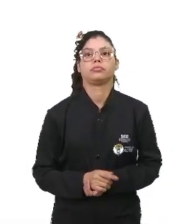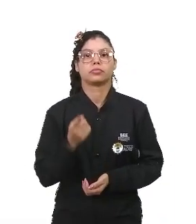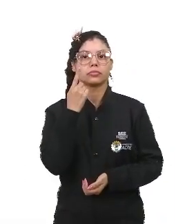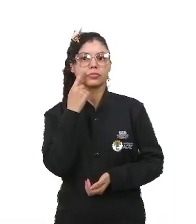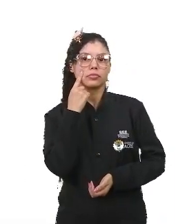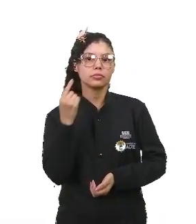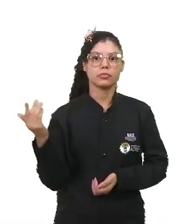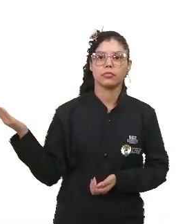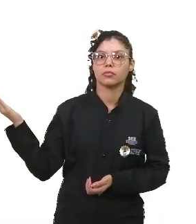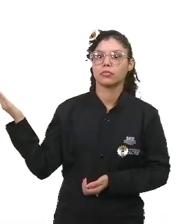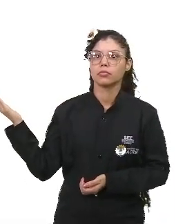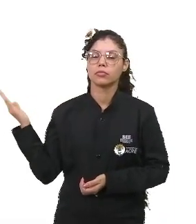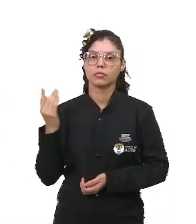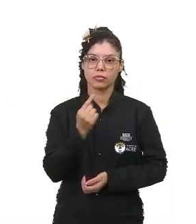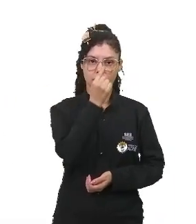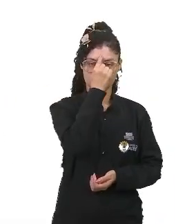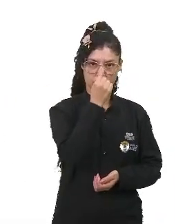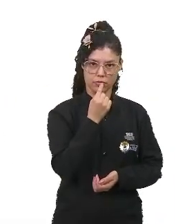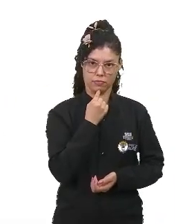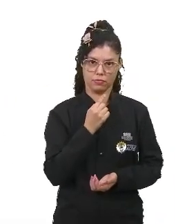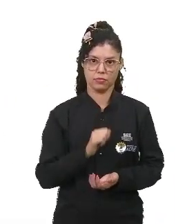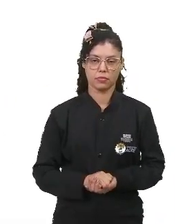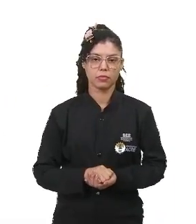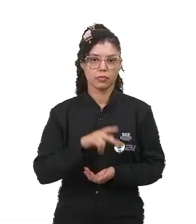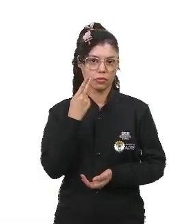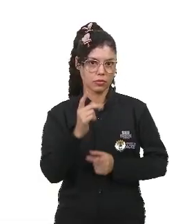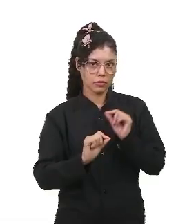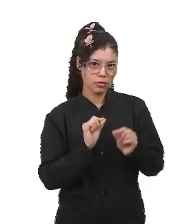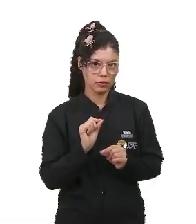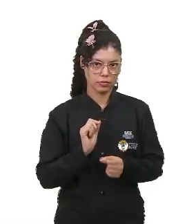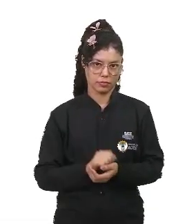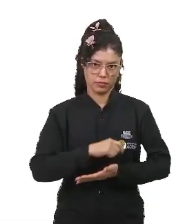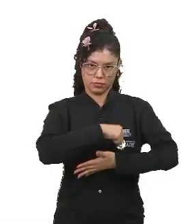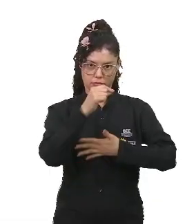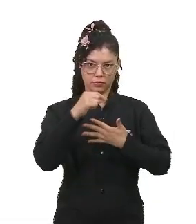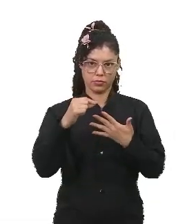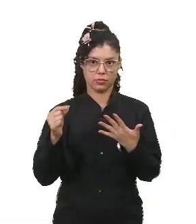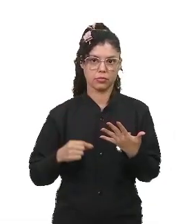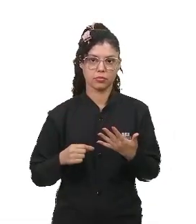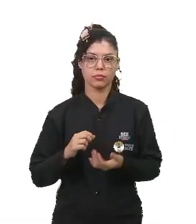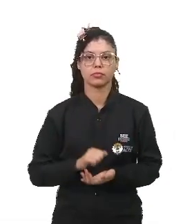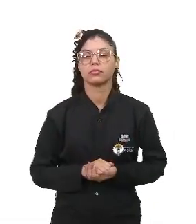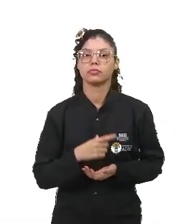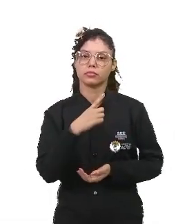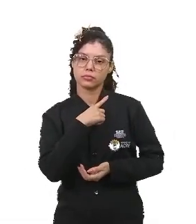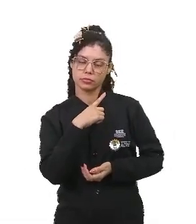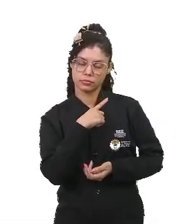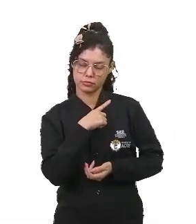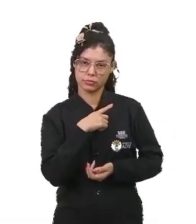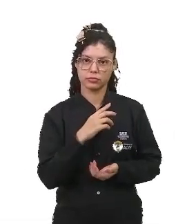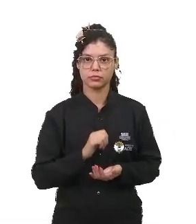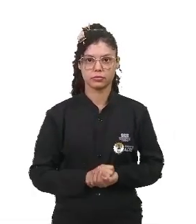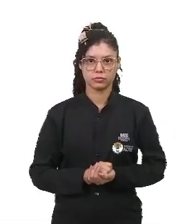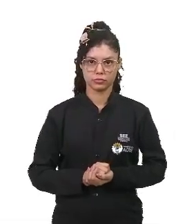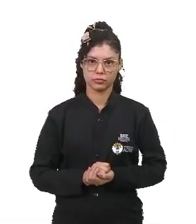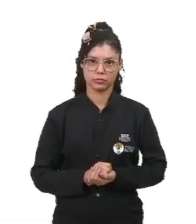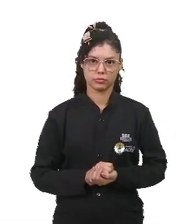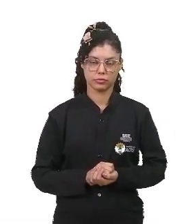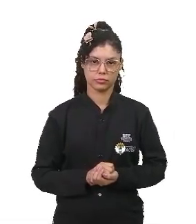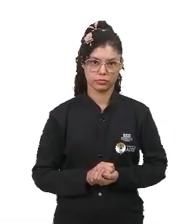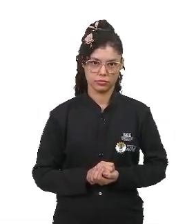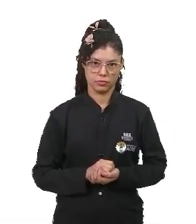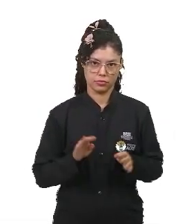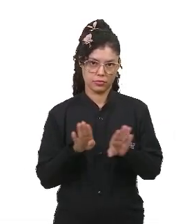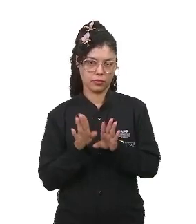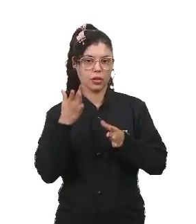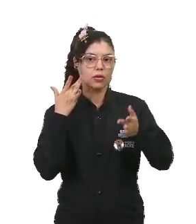aqui na imagem, nós vamos continuar falando sobre os elementos que compõem aí a